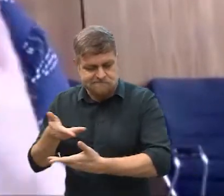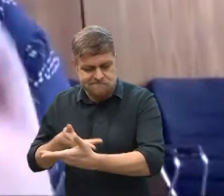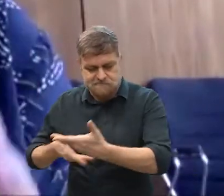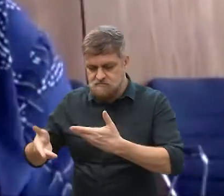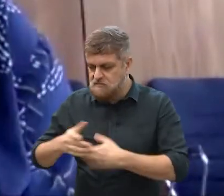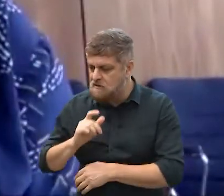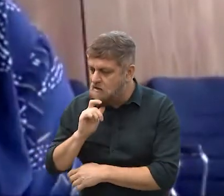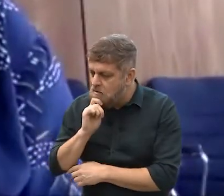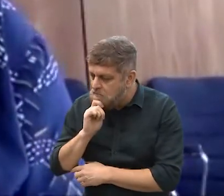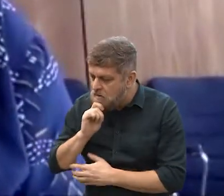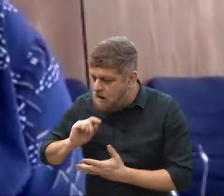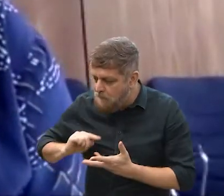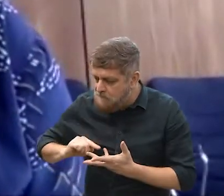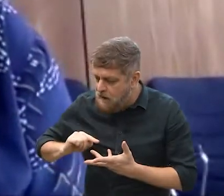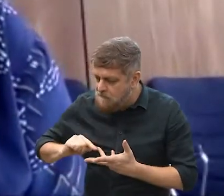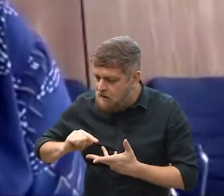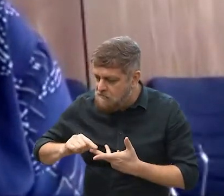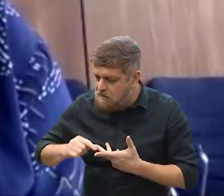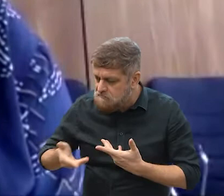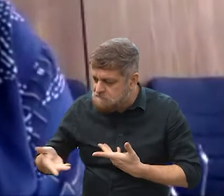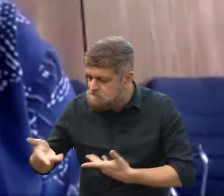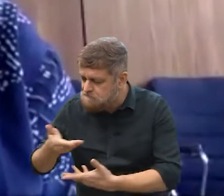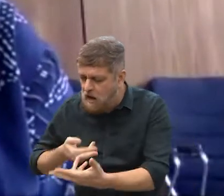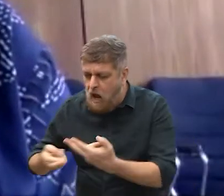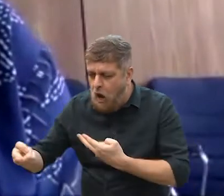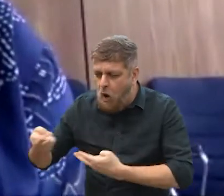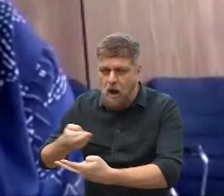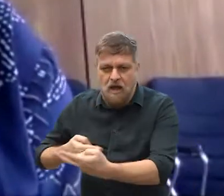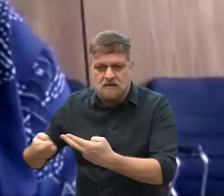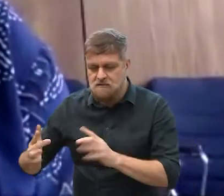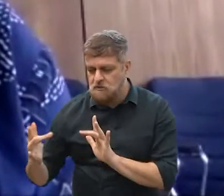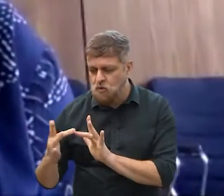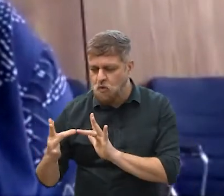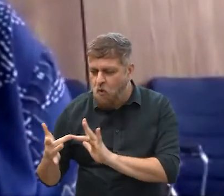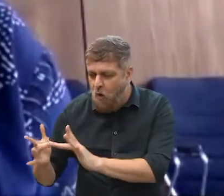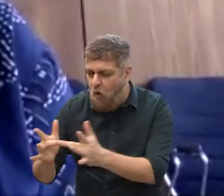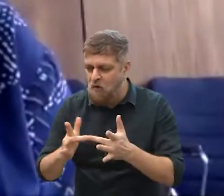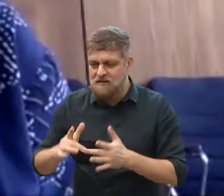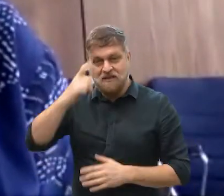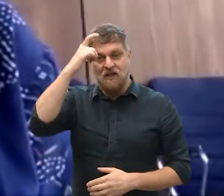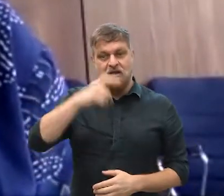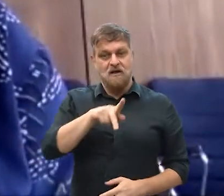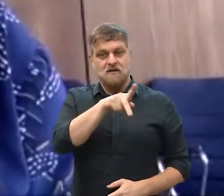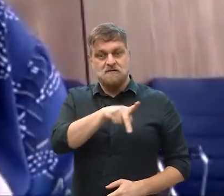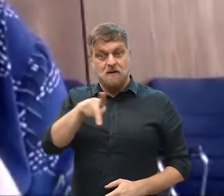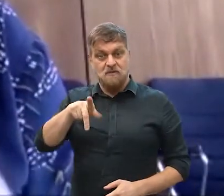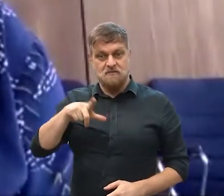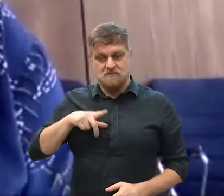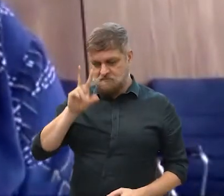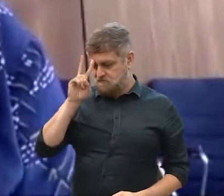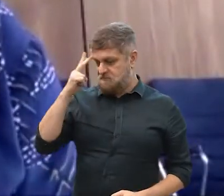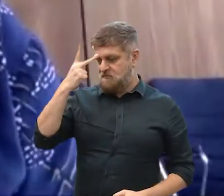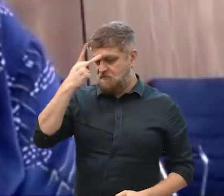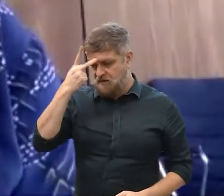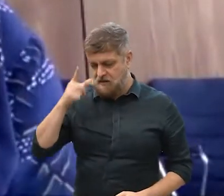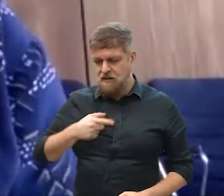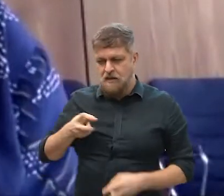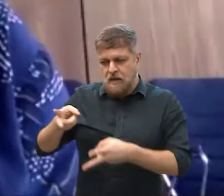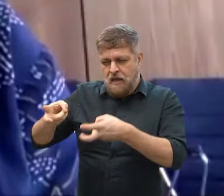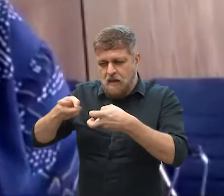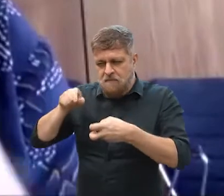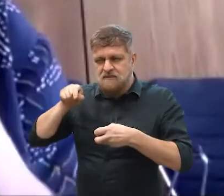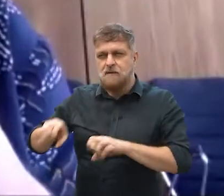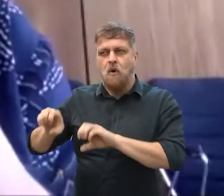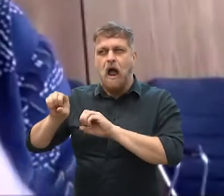uma escutativa, né, manter esse relacionamento tão aberto, me fez ter uma professora com essa visão de educação